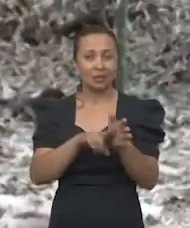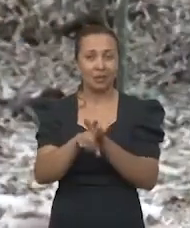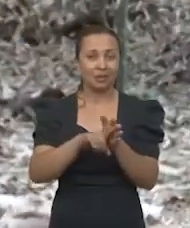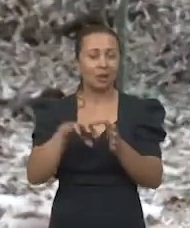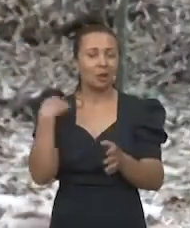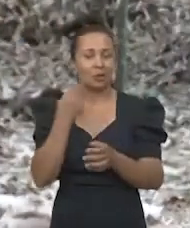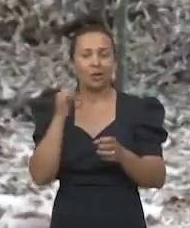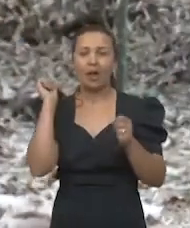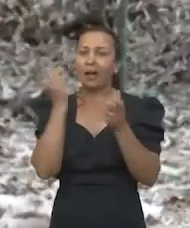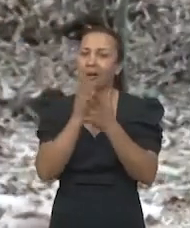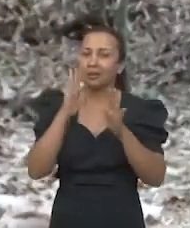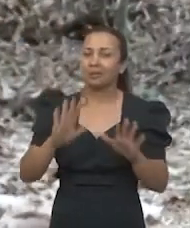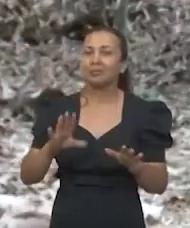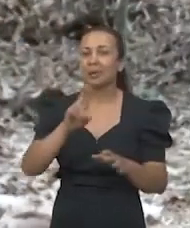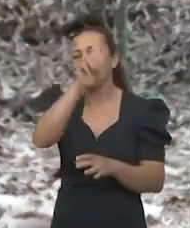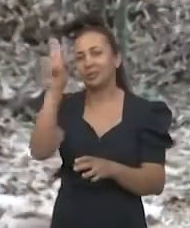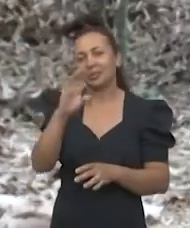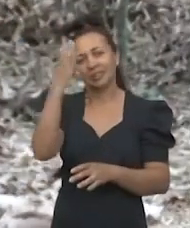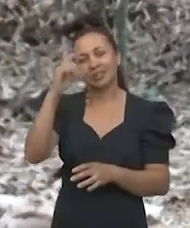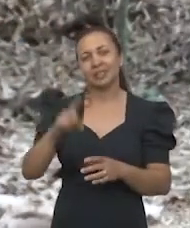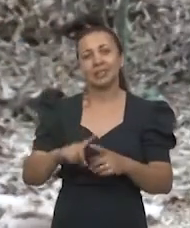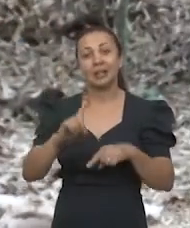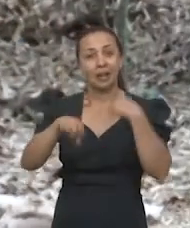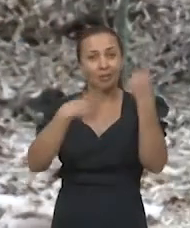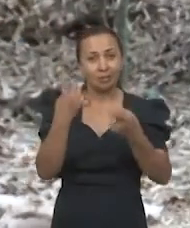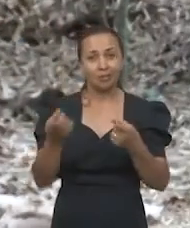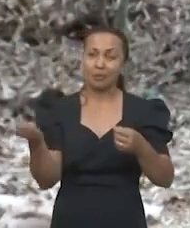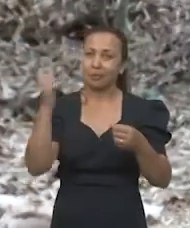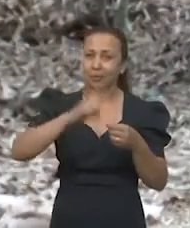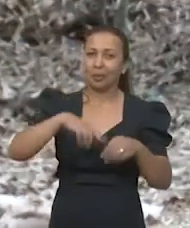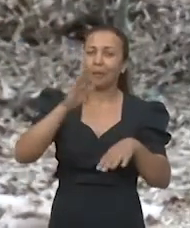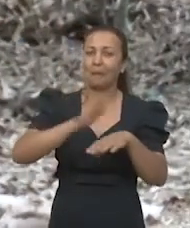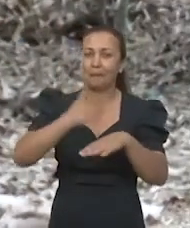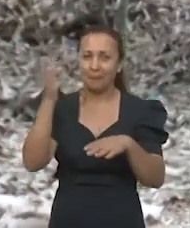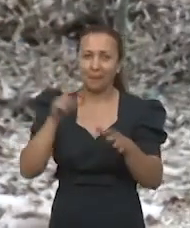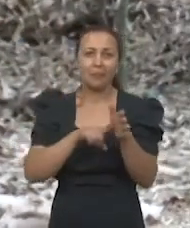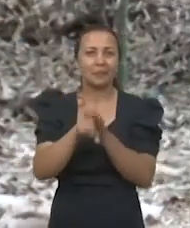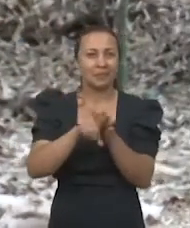E com esta pesquisa, nós encerramos o Univerciência de hoje. Na próxima edição,